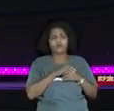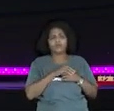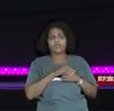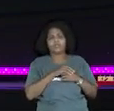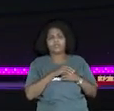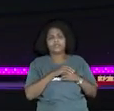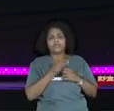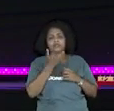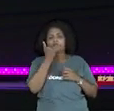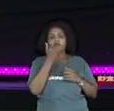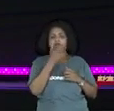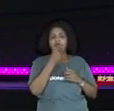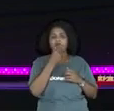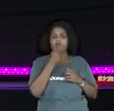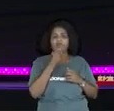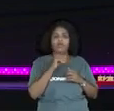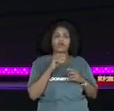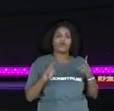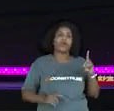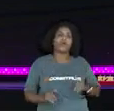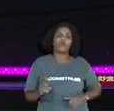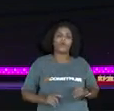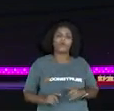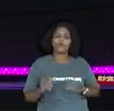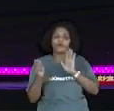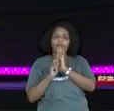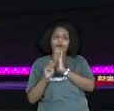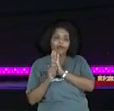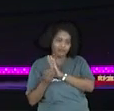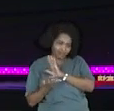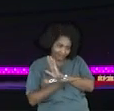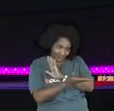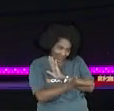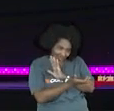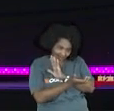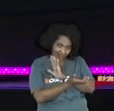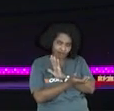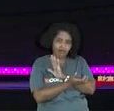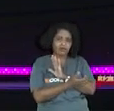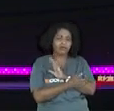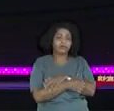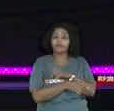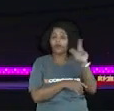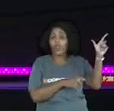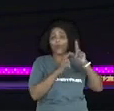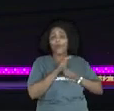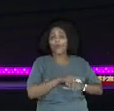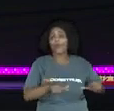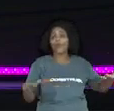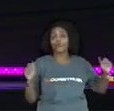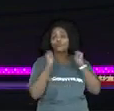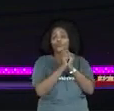o e de repente tem um primo lá que a maconheiro que oferece negócio e nós Toninho tempo inteiro